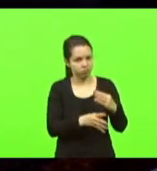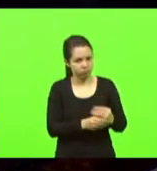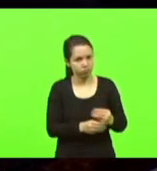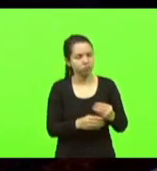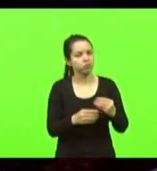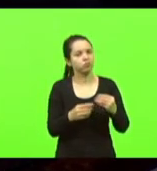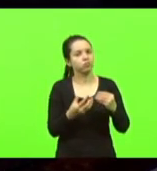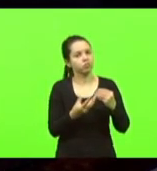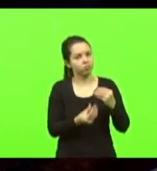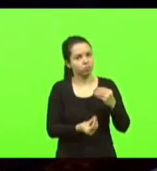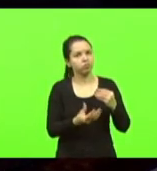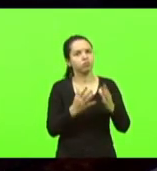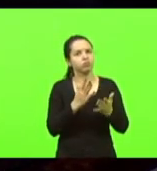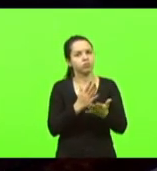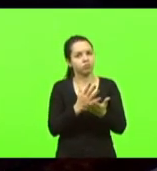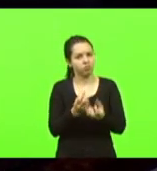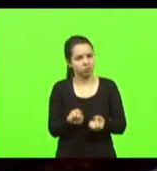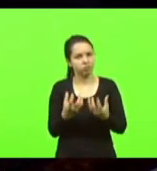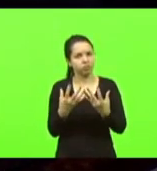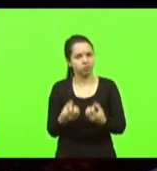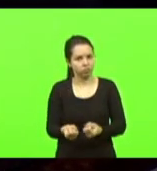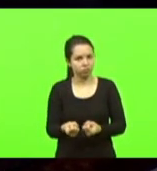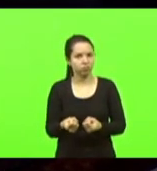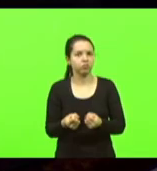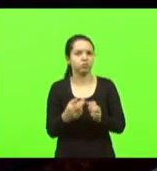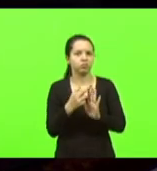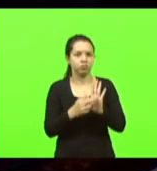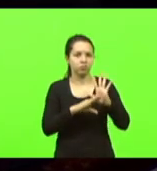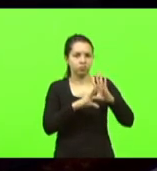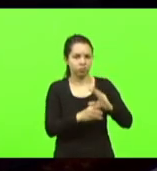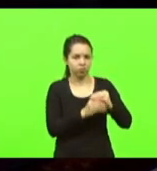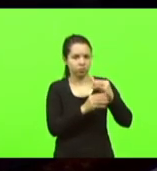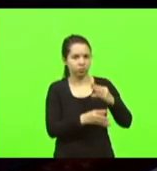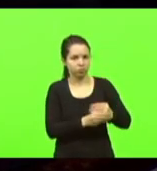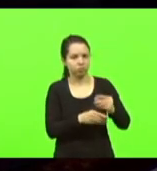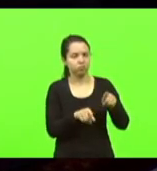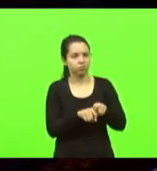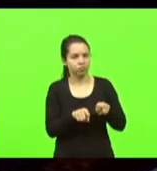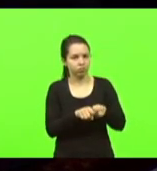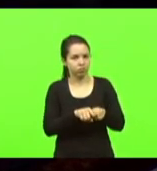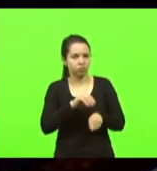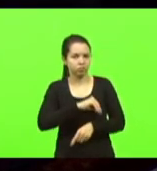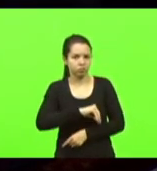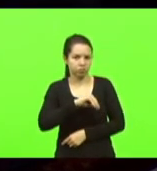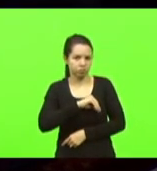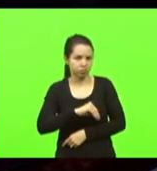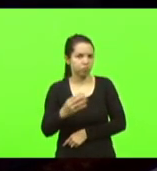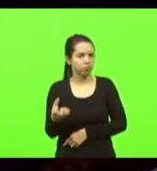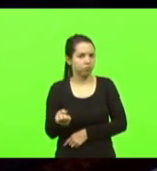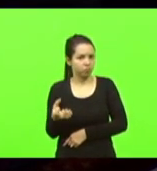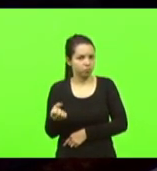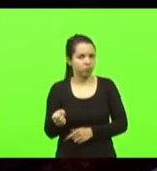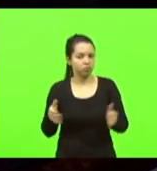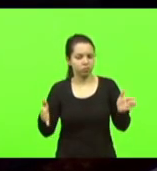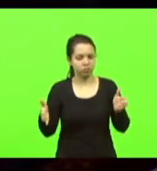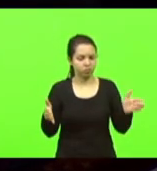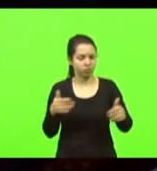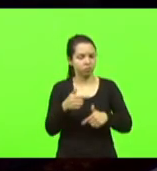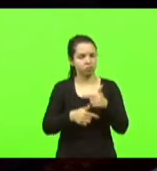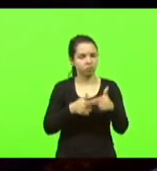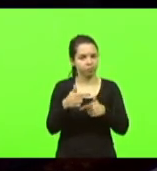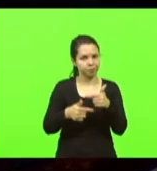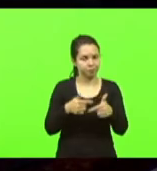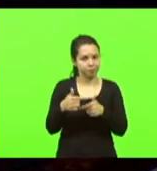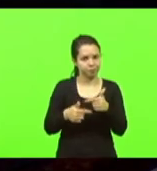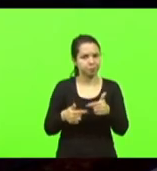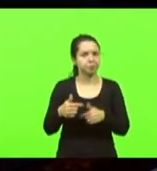foi acatada pelos relatores é incorporando aí a questão da pensão incorporando aí a questão do tempo de serviço na carreira